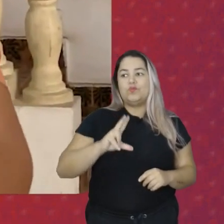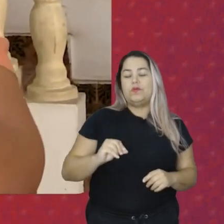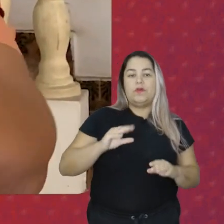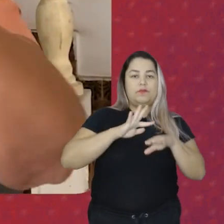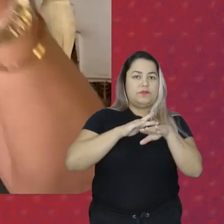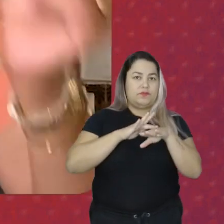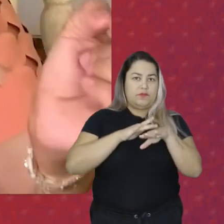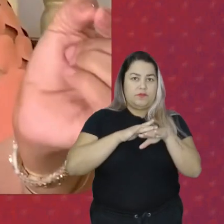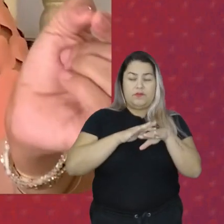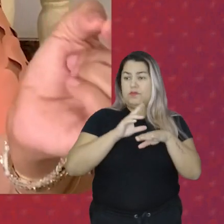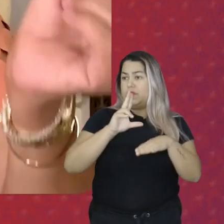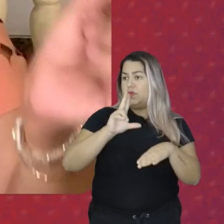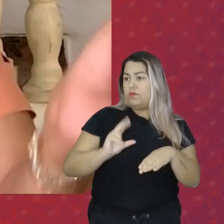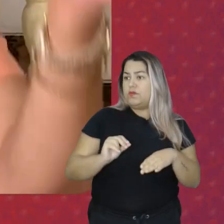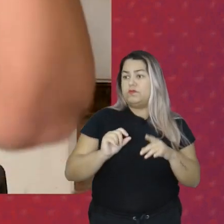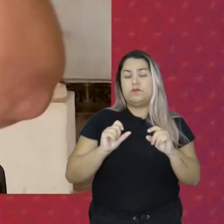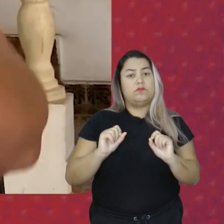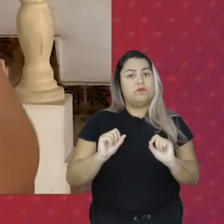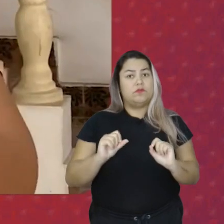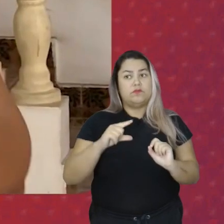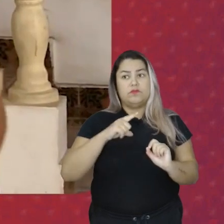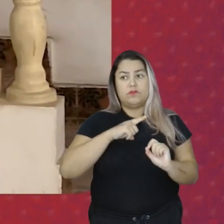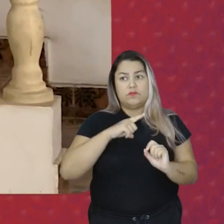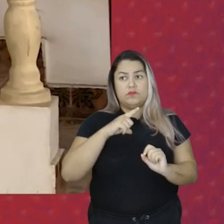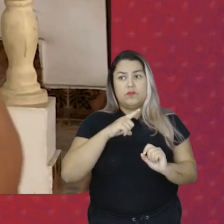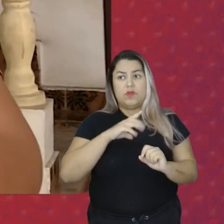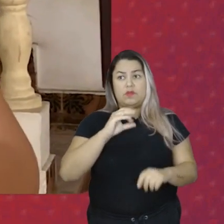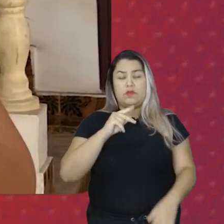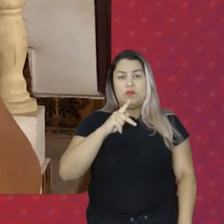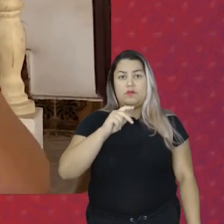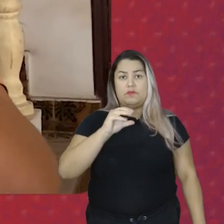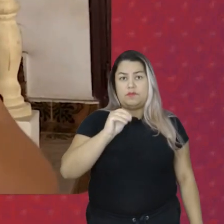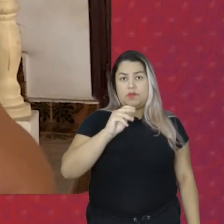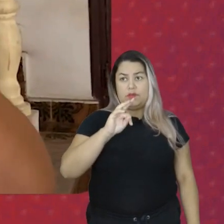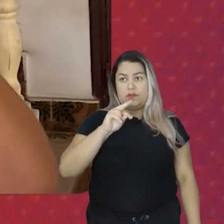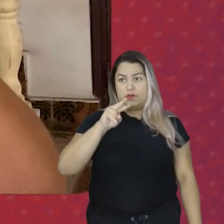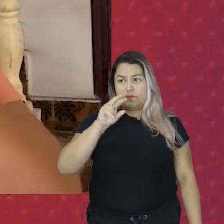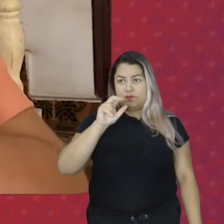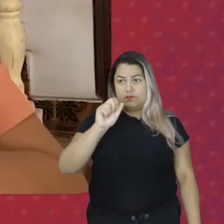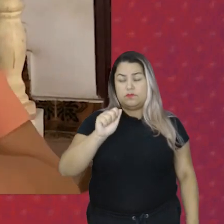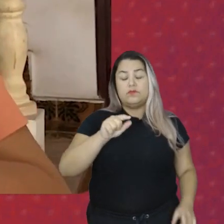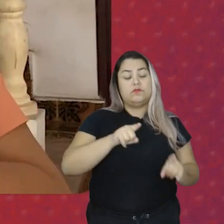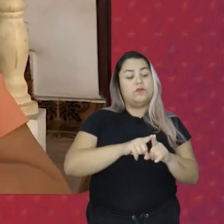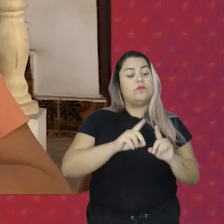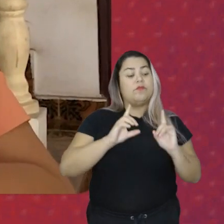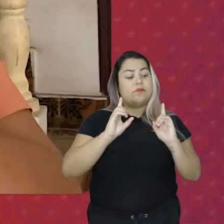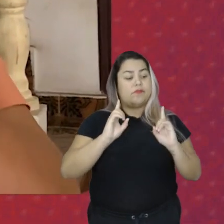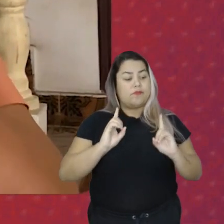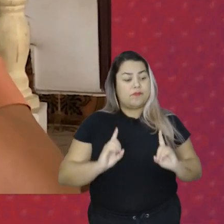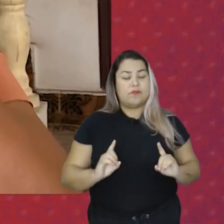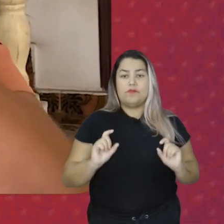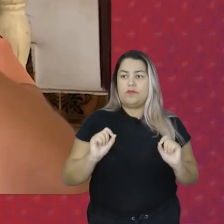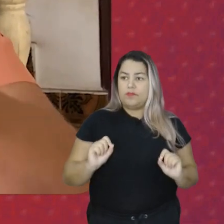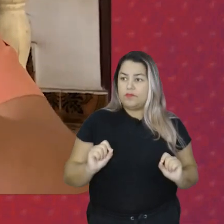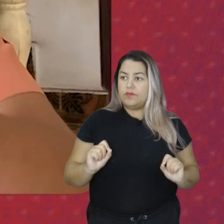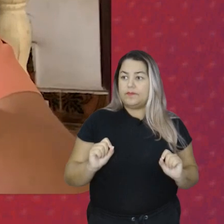doença, não é algo que te incapacita para a vida, mas a deficiência ela